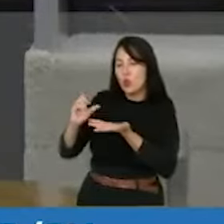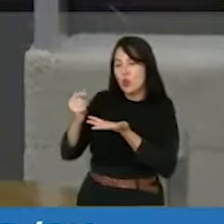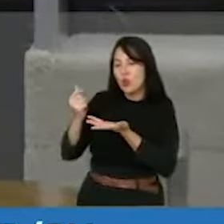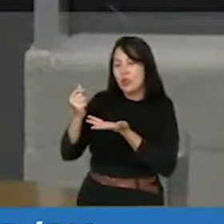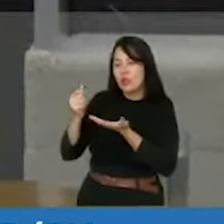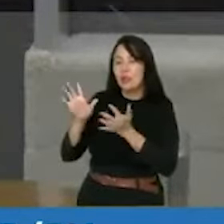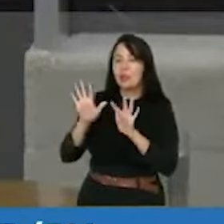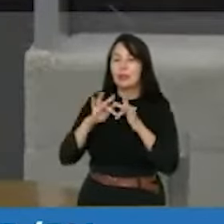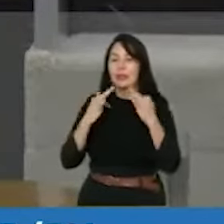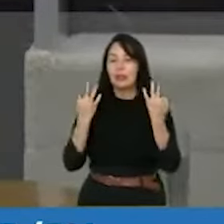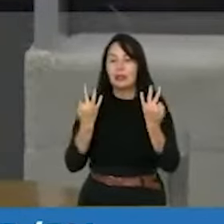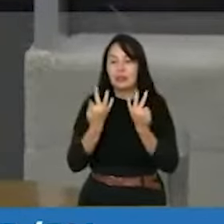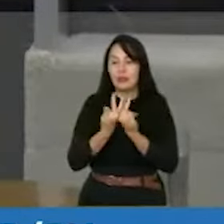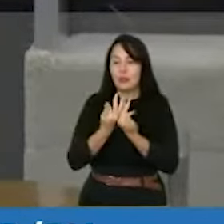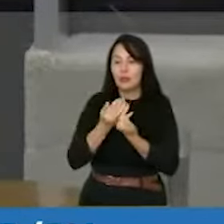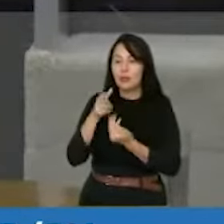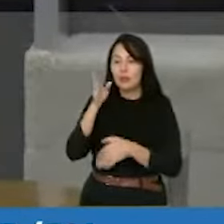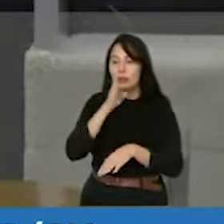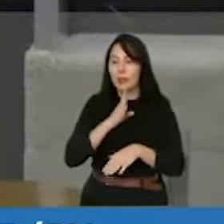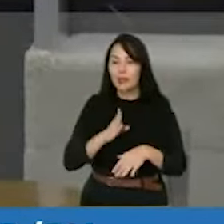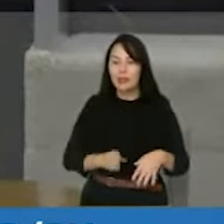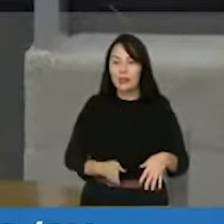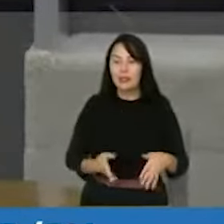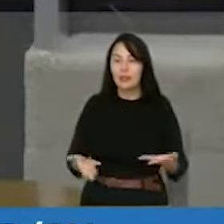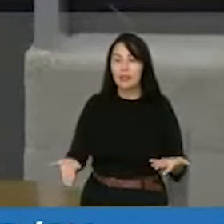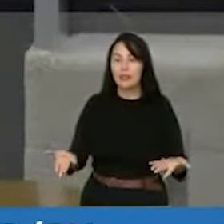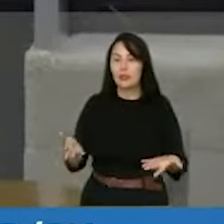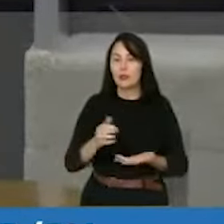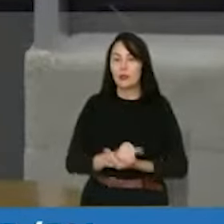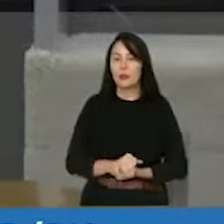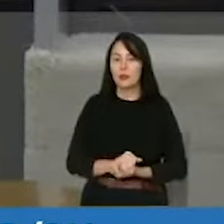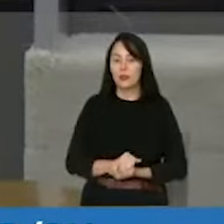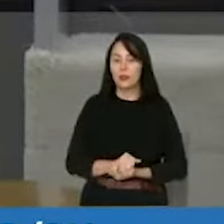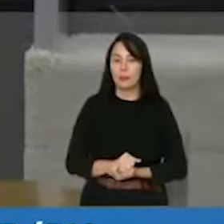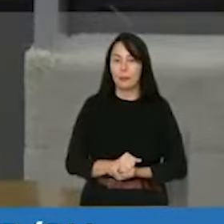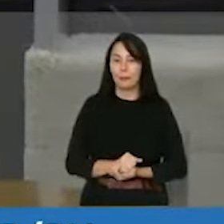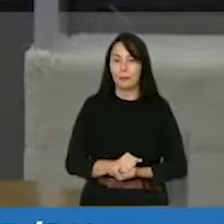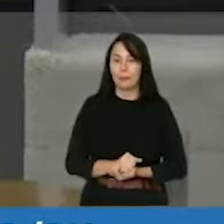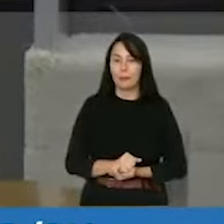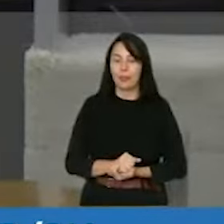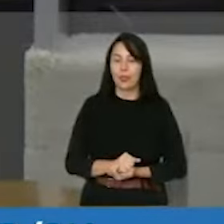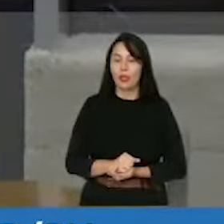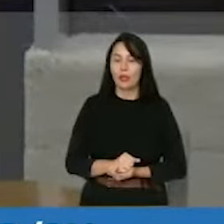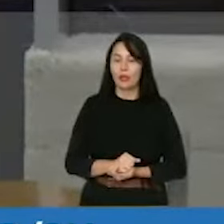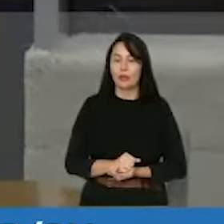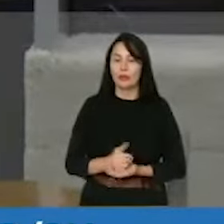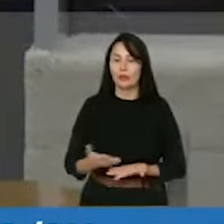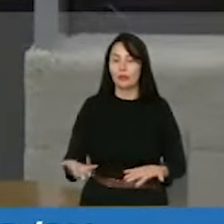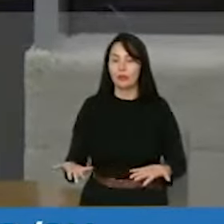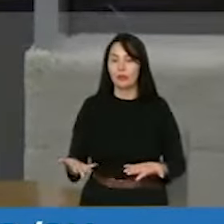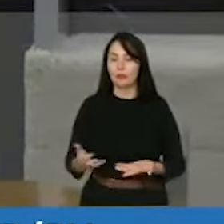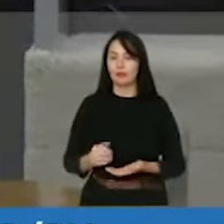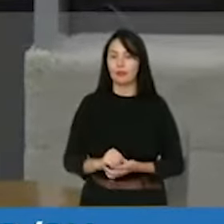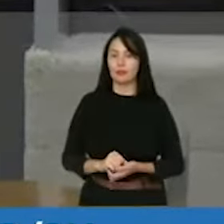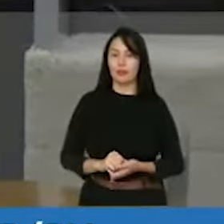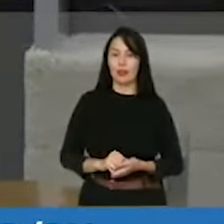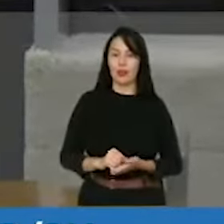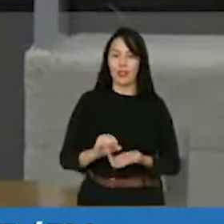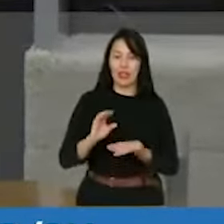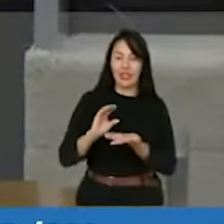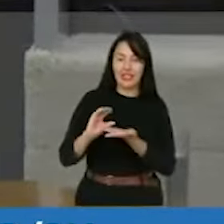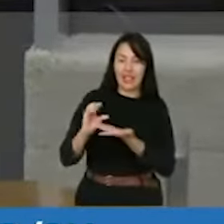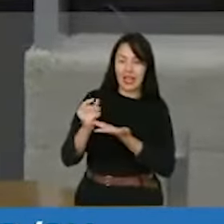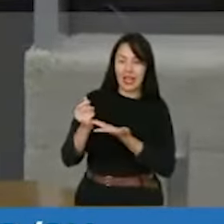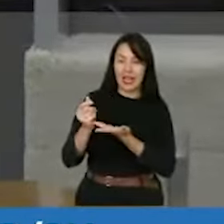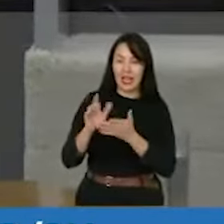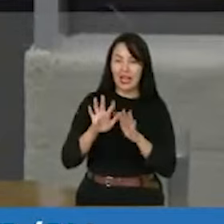famílias brasileiras saiam de uma situação de dificuldade de renda, na medida em que esta renda familiar